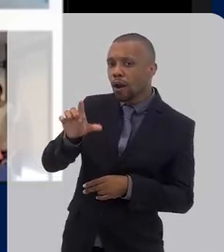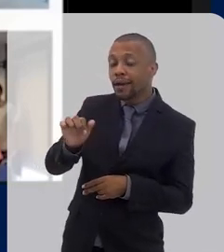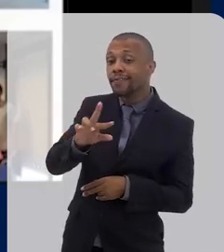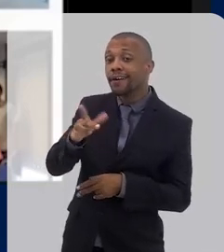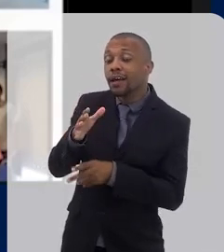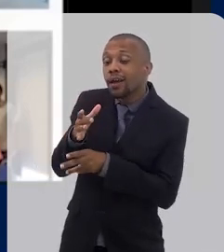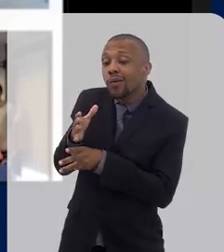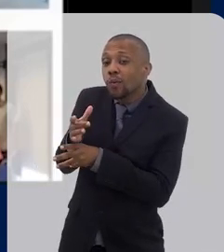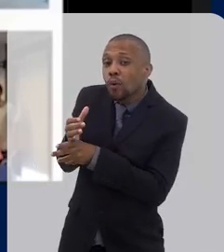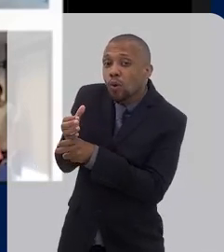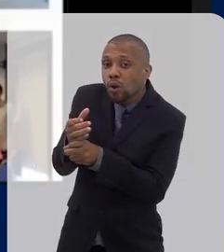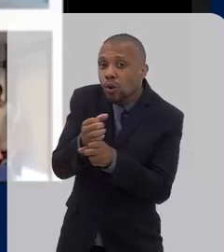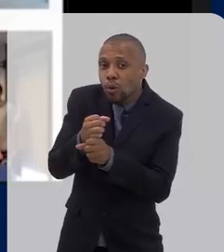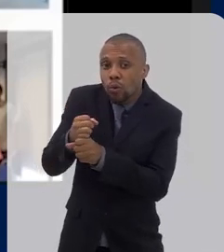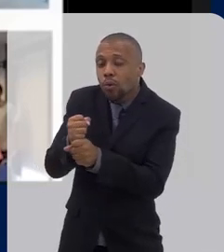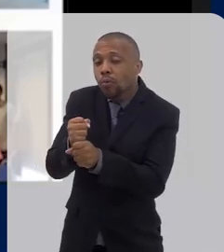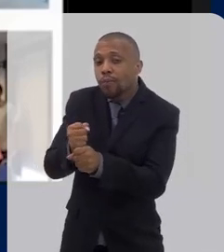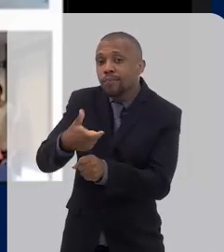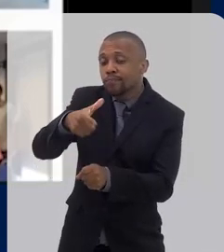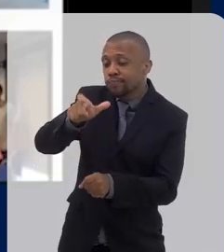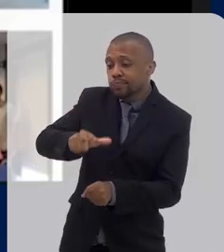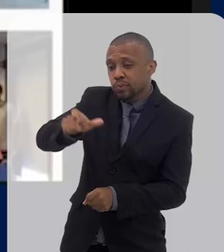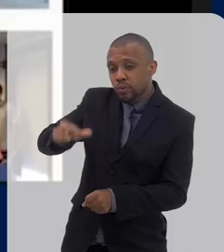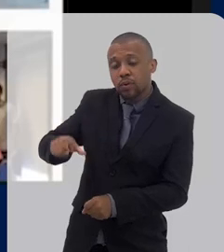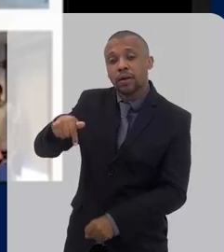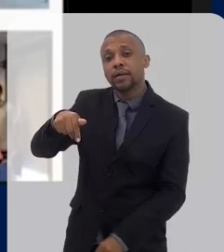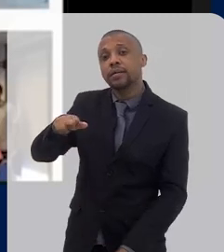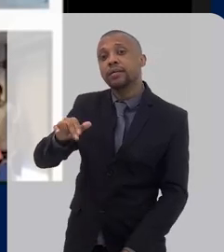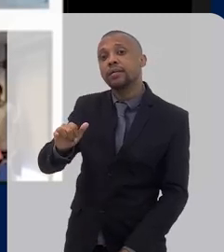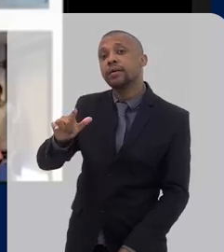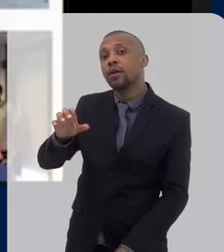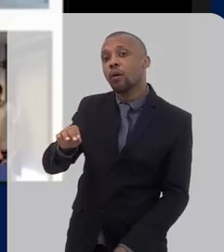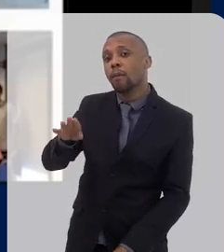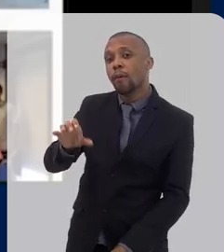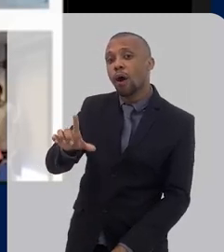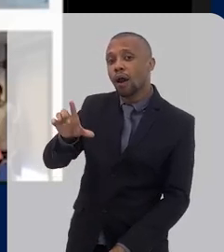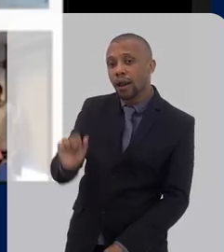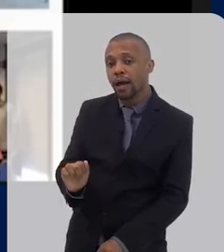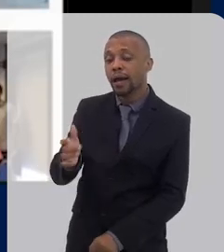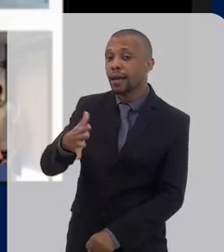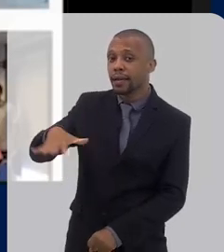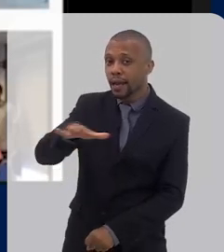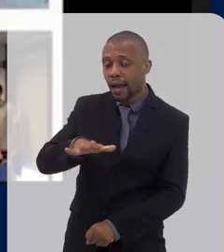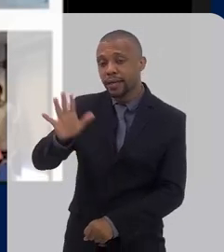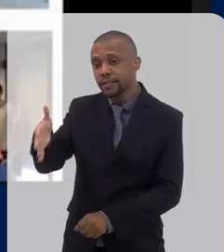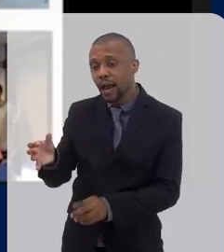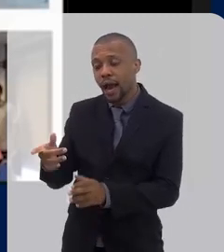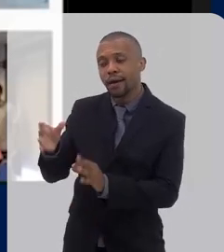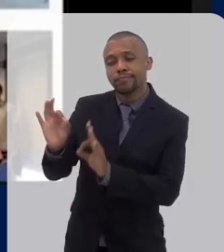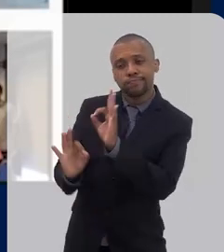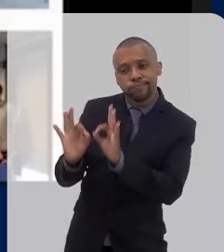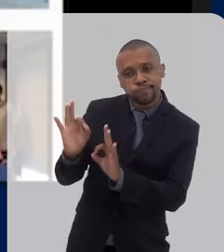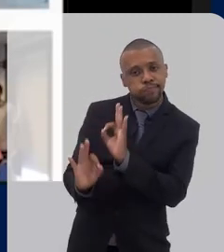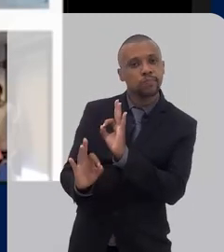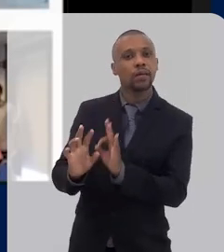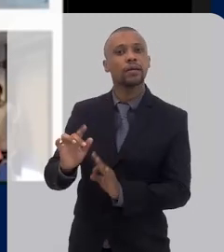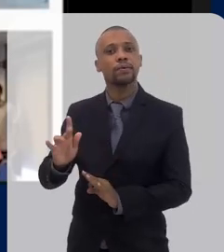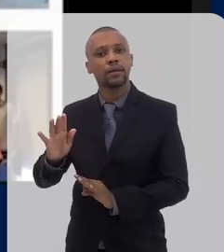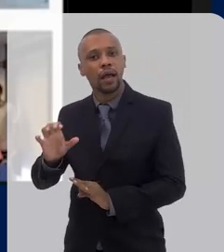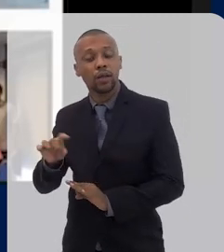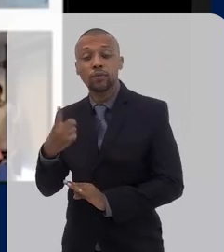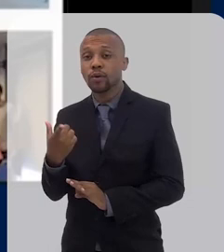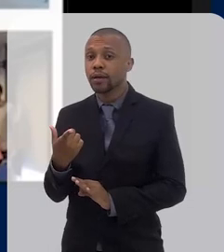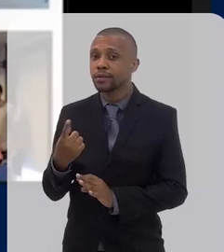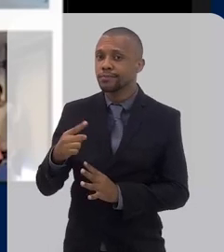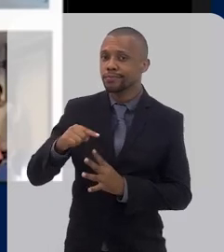vai contabilizar o total de pessoas quilombolas em áreas pré-definidas pelo IBGE. A gente realizou 4